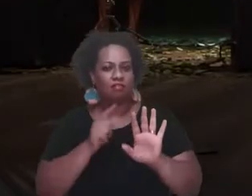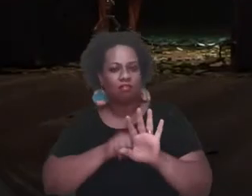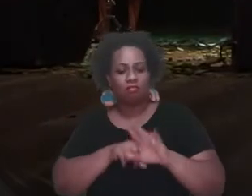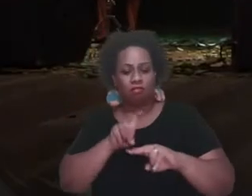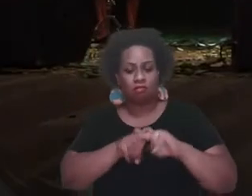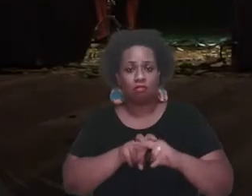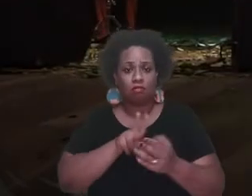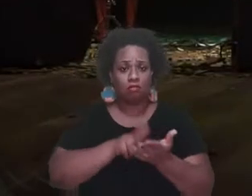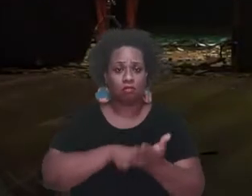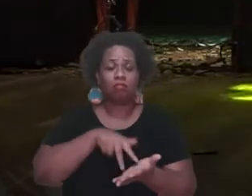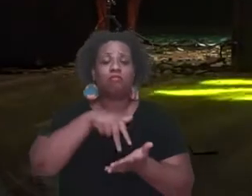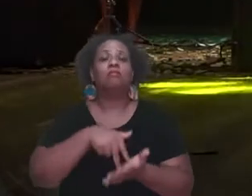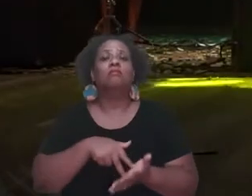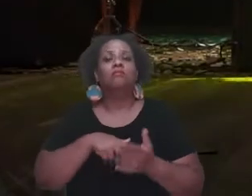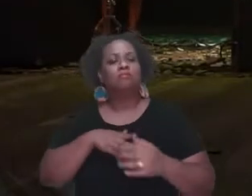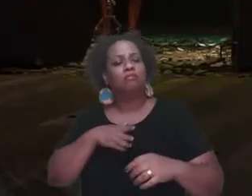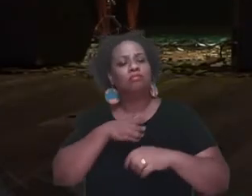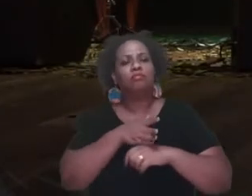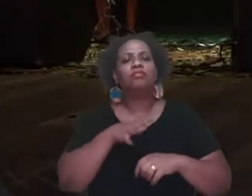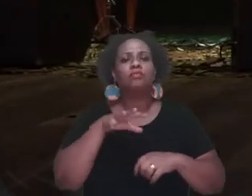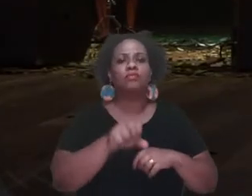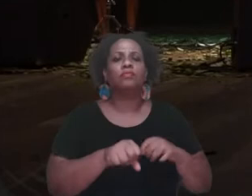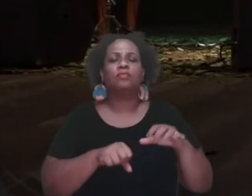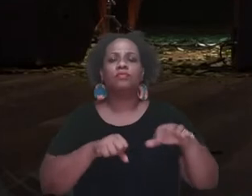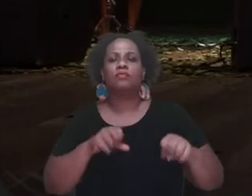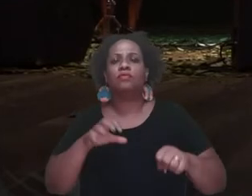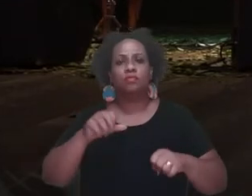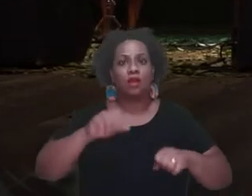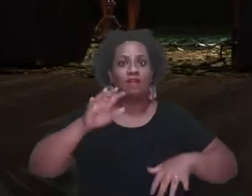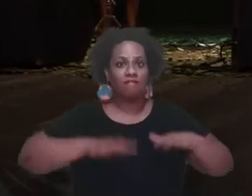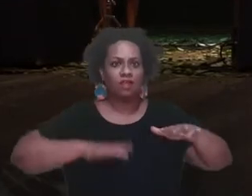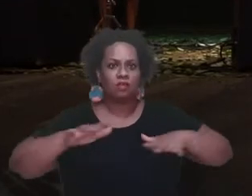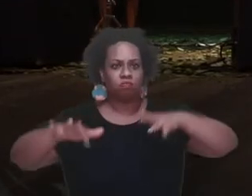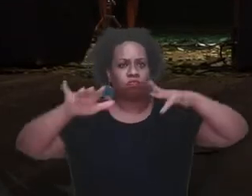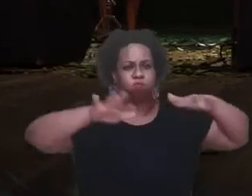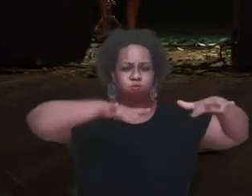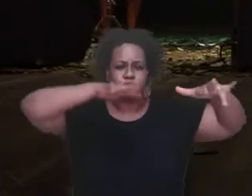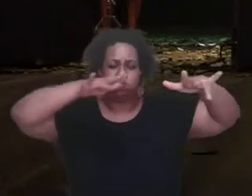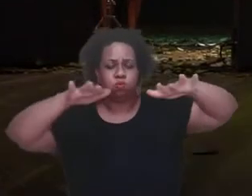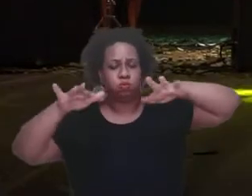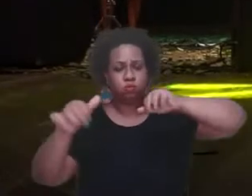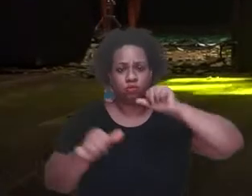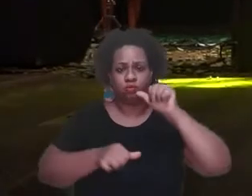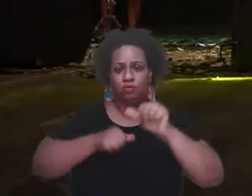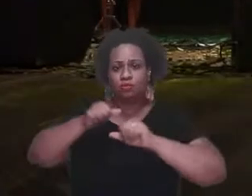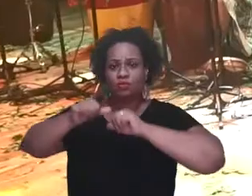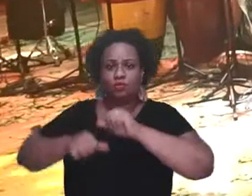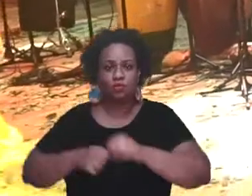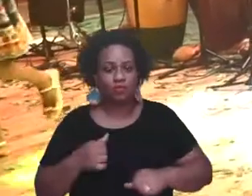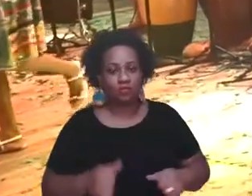sentado ou em pé modo 30 e seu espaço vez em quando o ar é prato variar o Tanto Amar